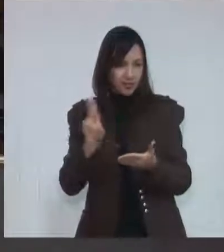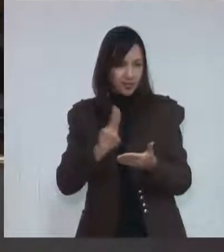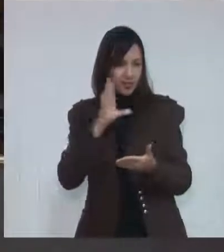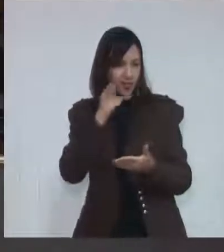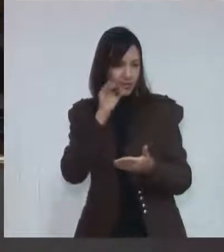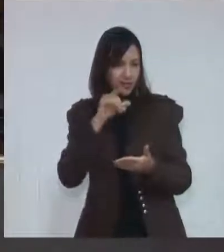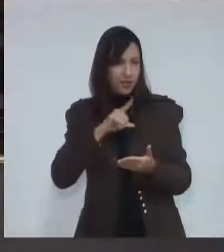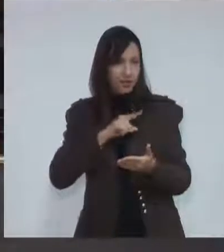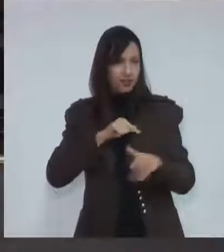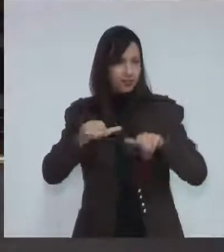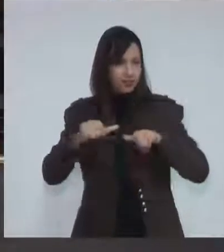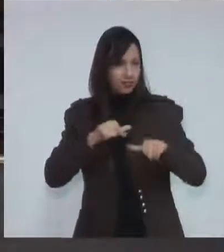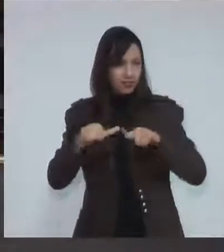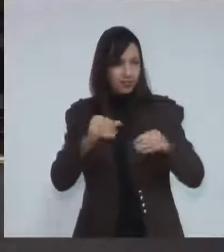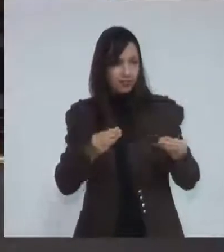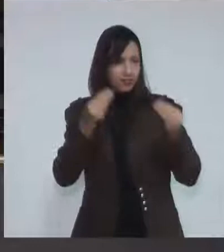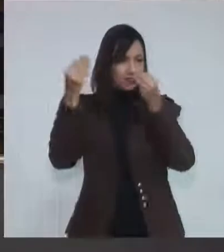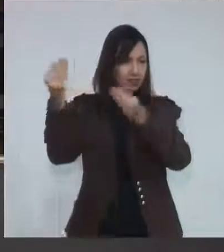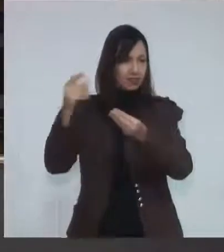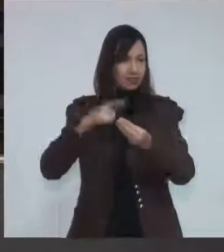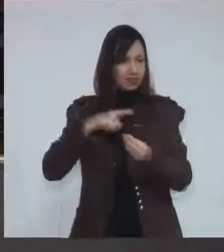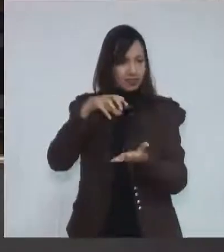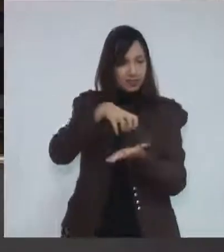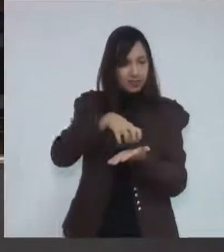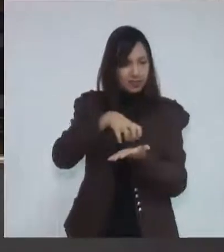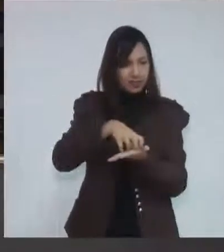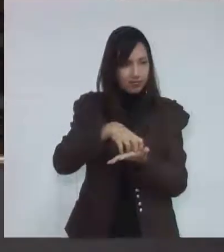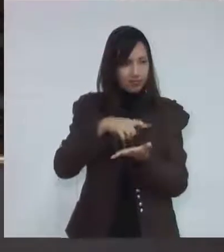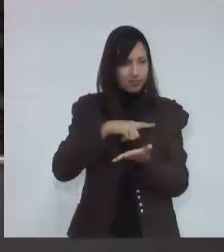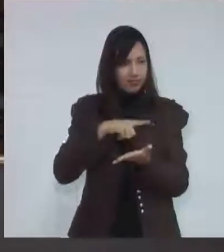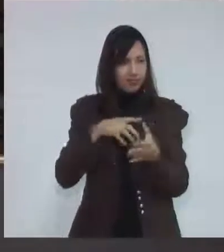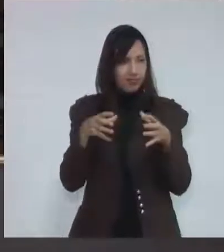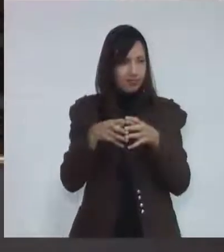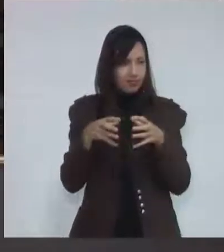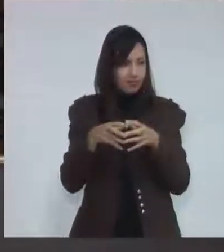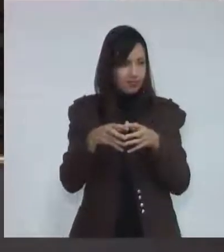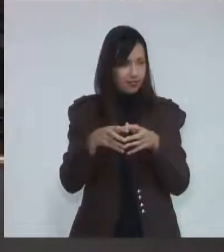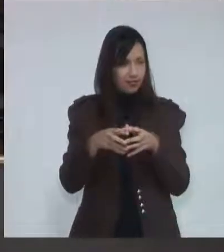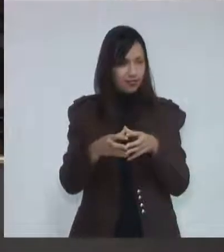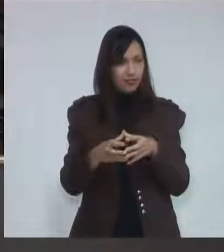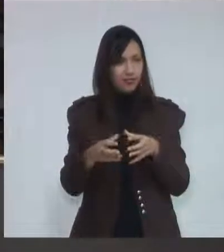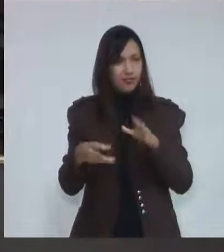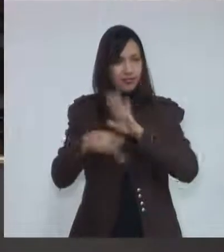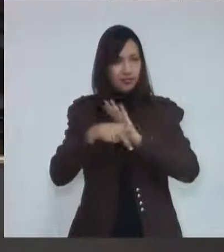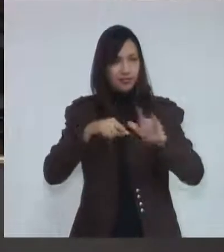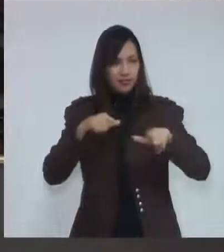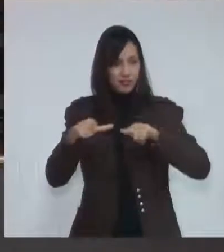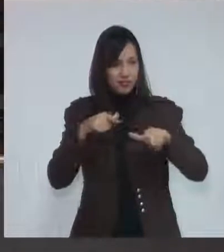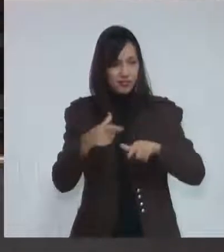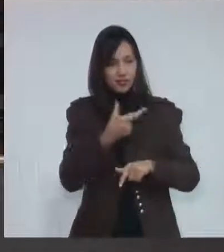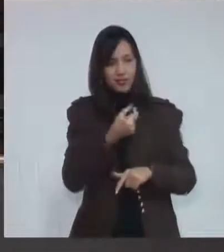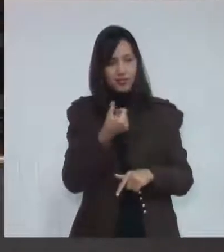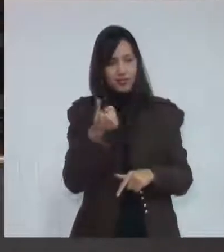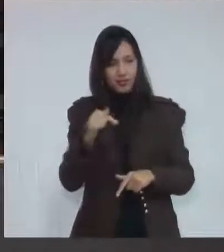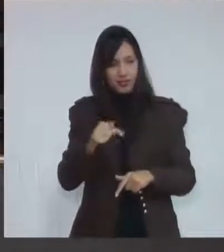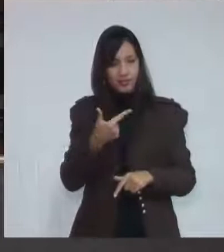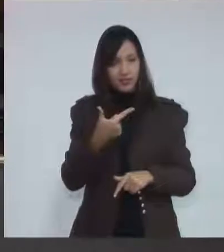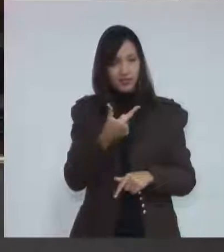funcionários e suas funções que foram transferidos de setores, departamentos e postos de trabalho nos anos 2017 e 2018.